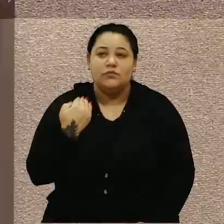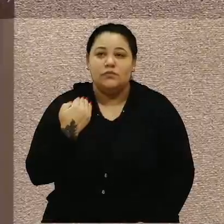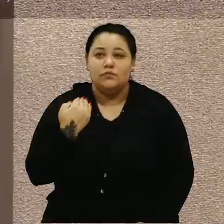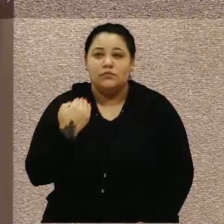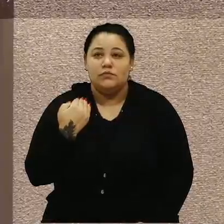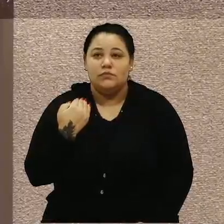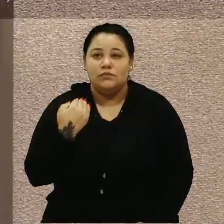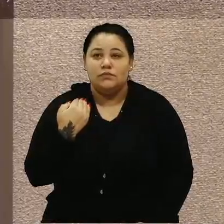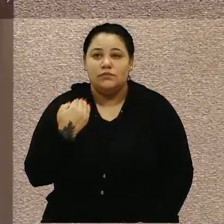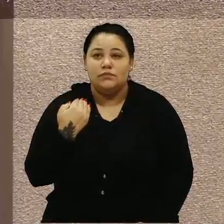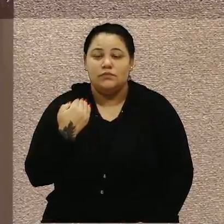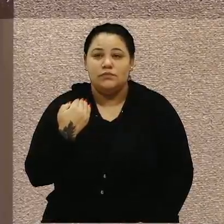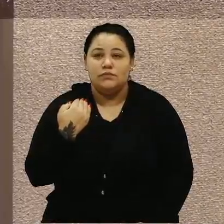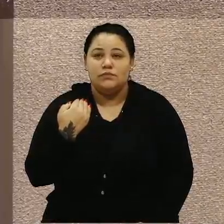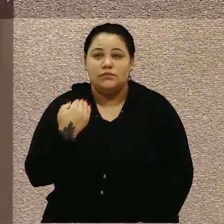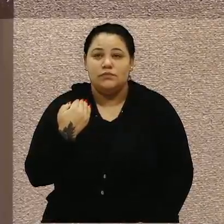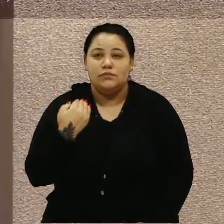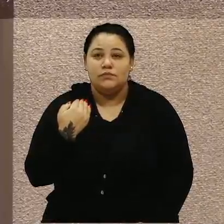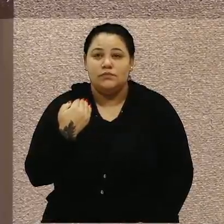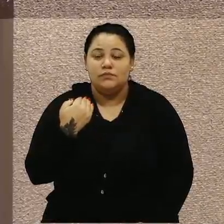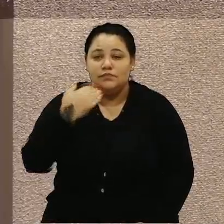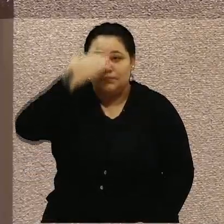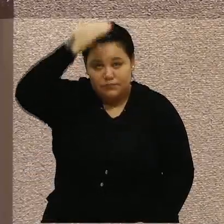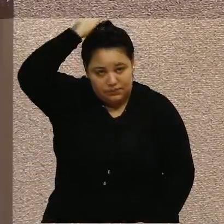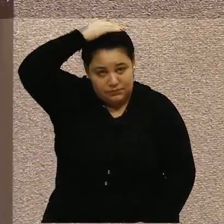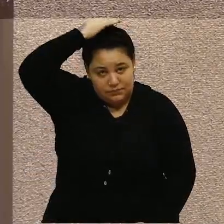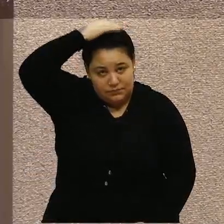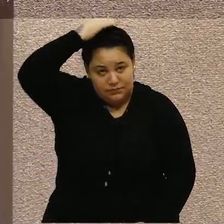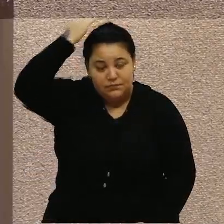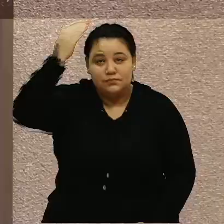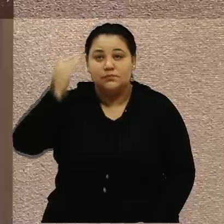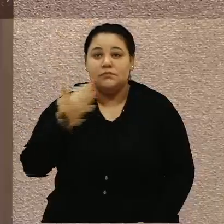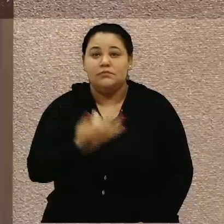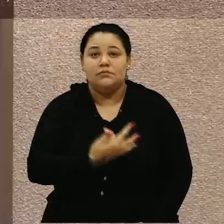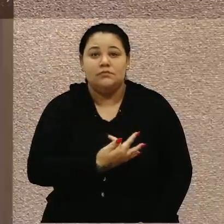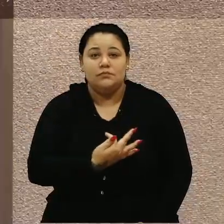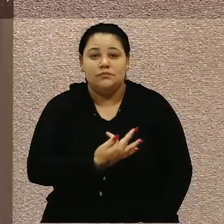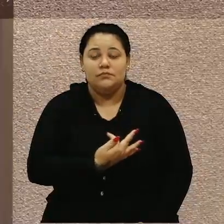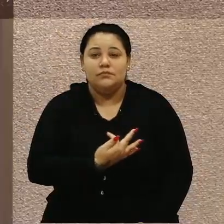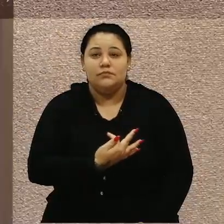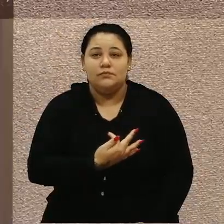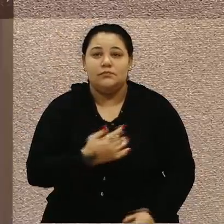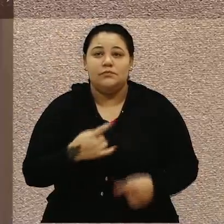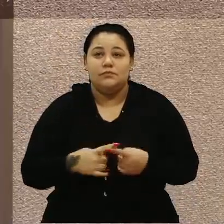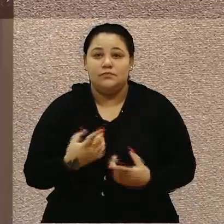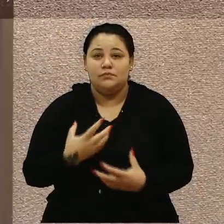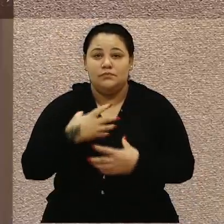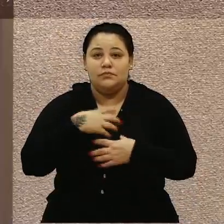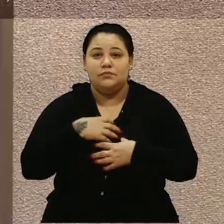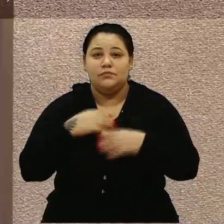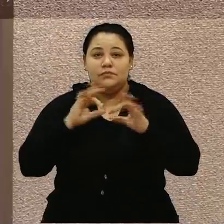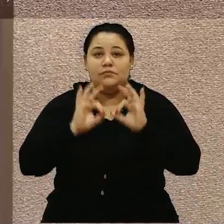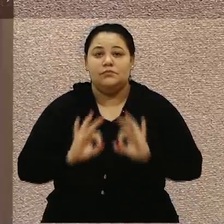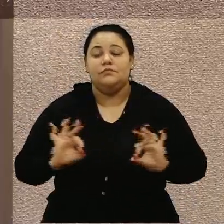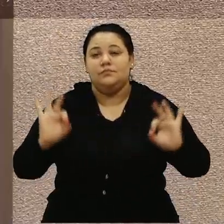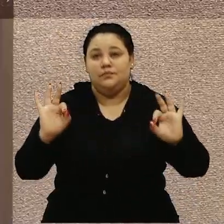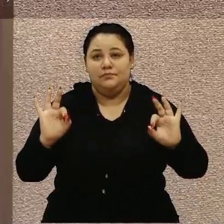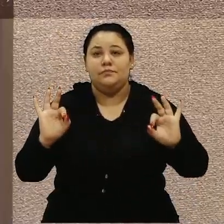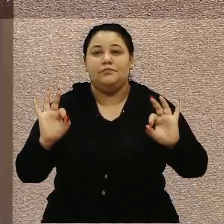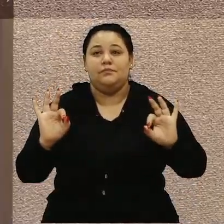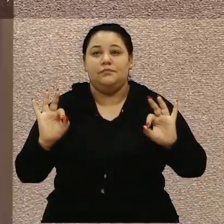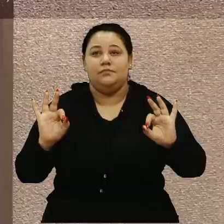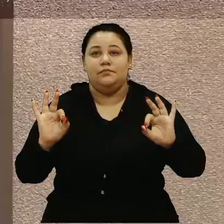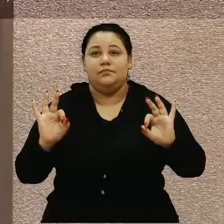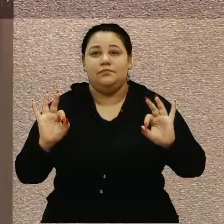Francisco. Ele optou por se chamar Francisco pela sua simplicidade. E